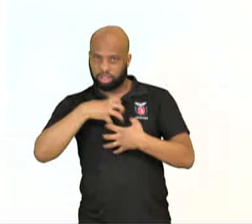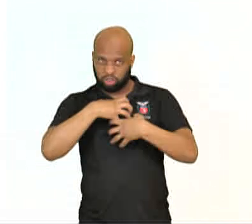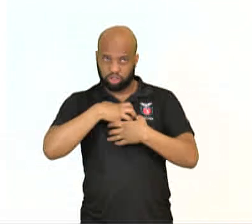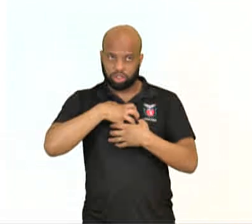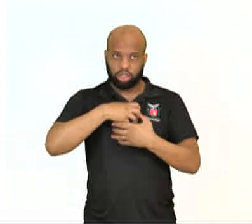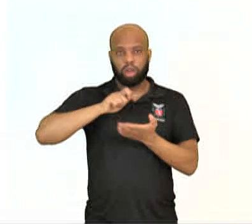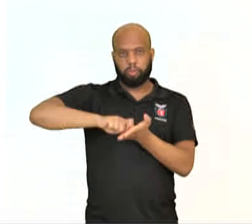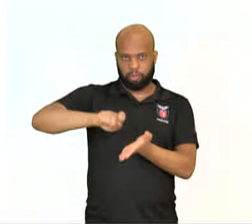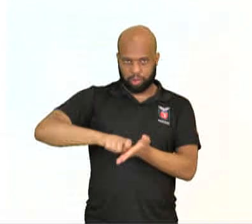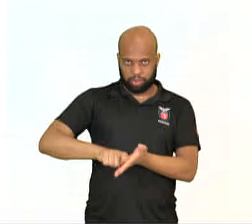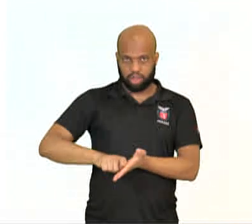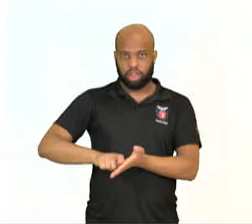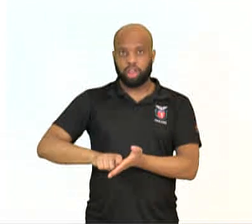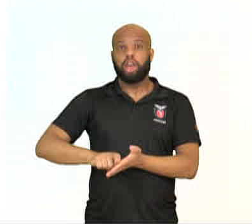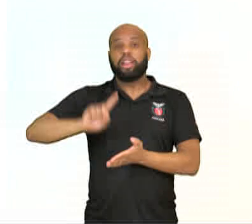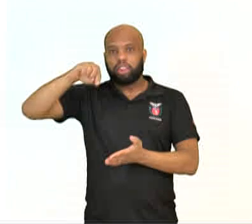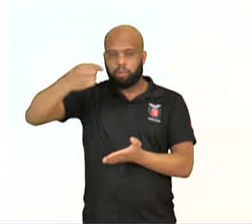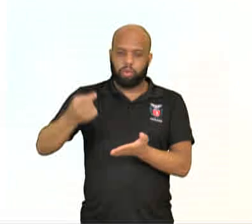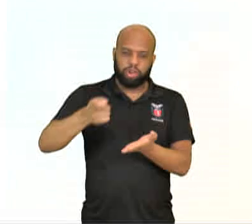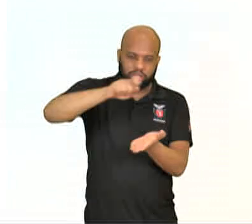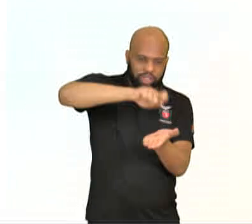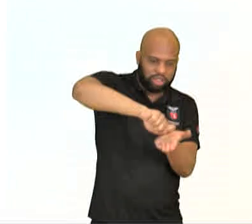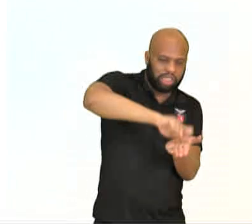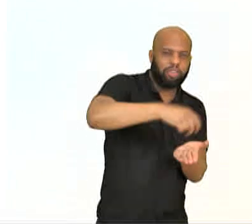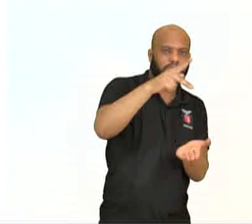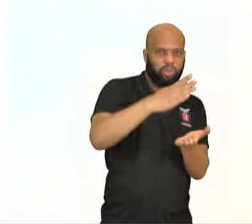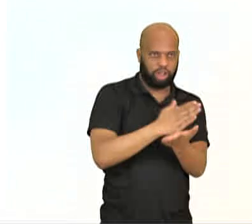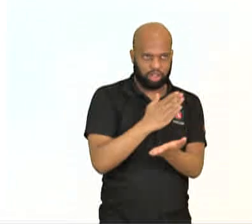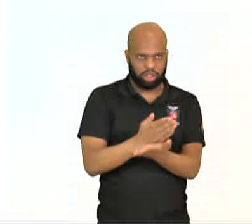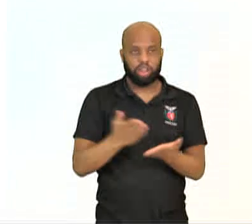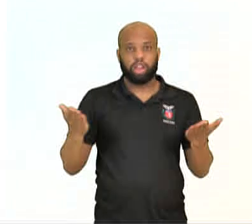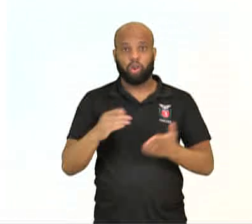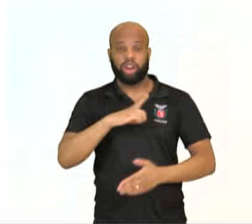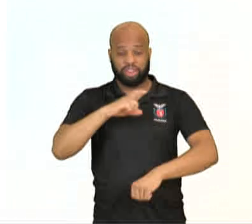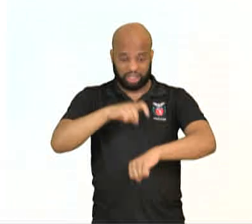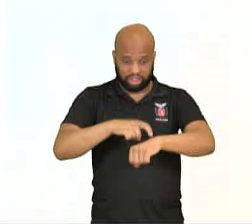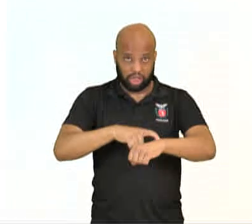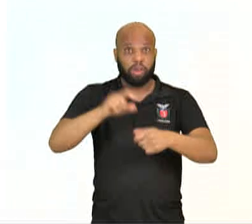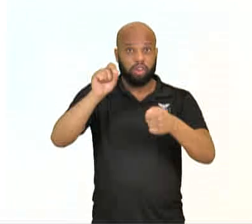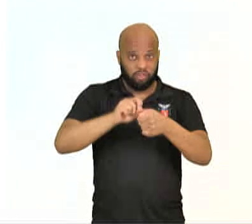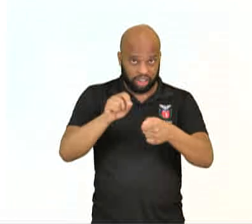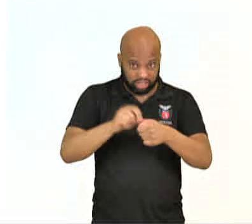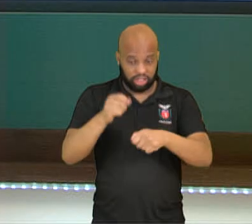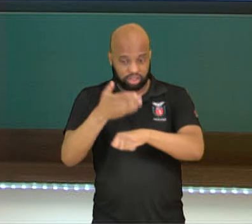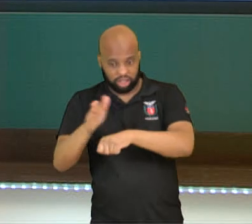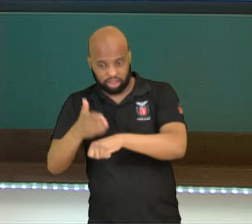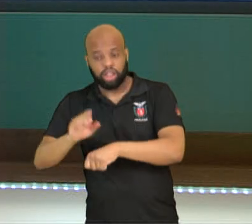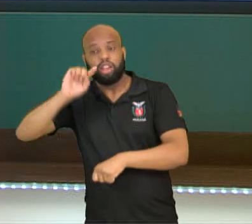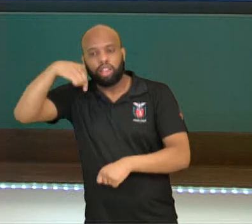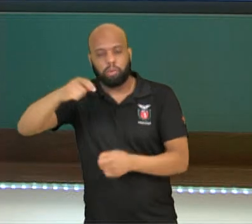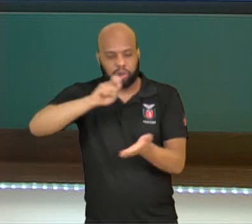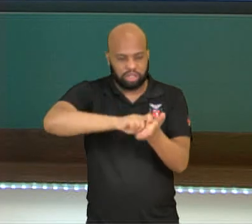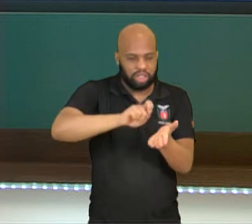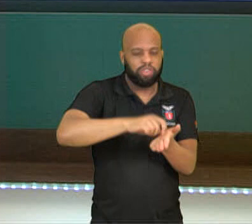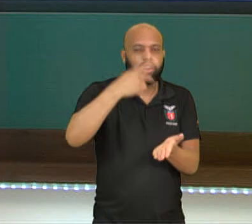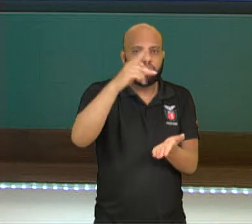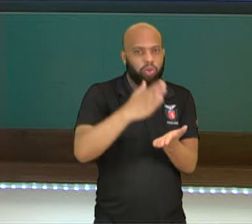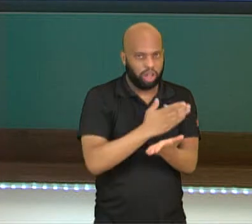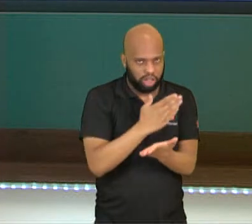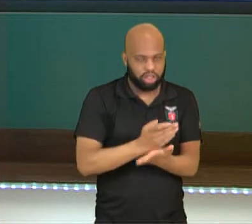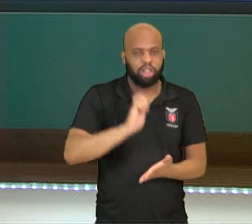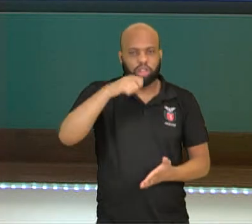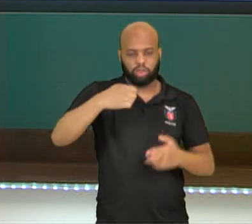Agora, transfira o registro para o seu caderno. Então, eu vou dar um tempinho para vocês realizarem esse momento de